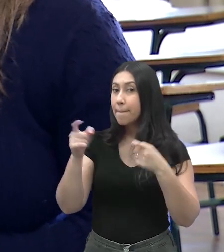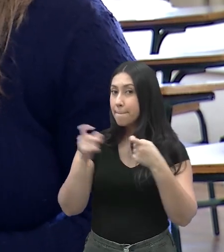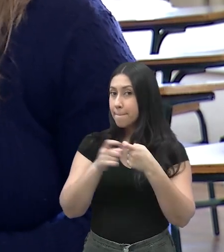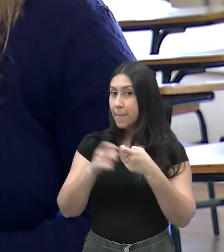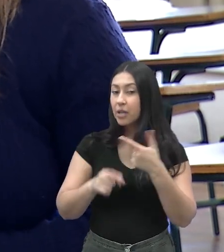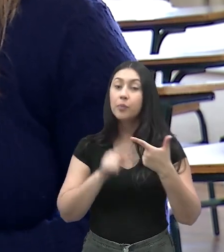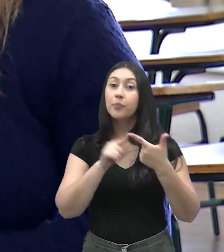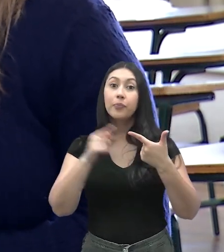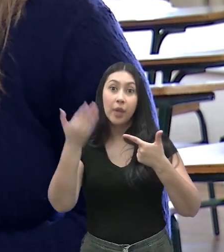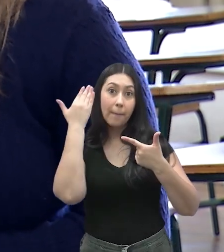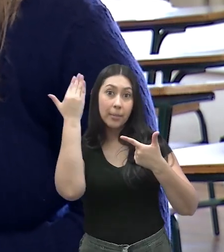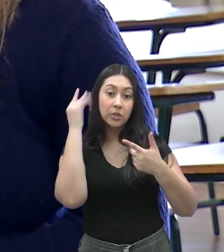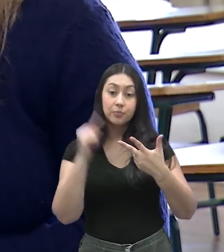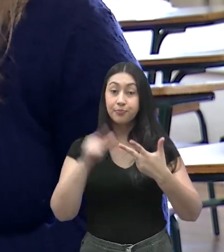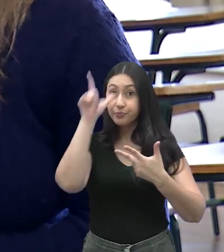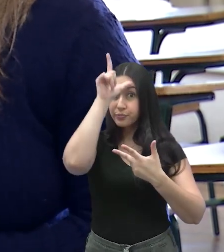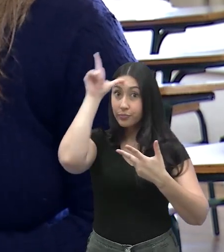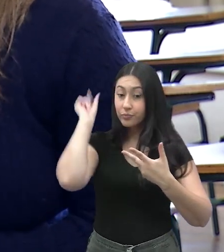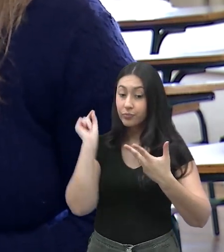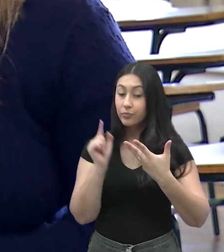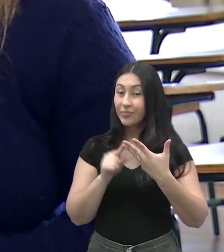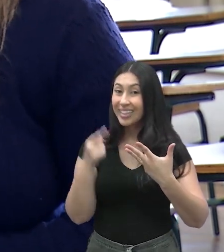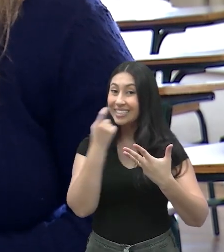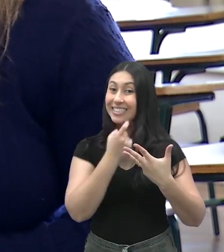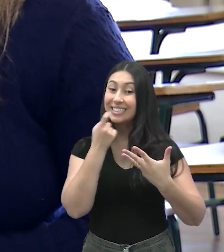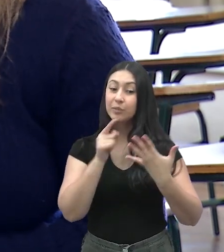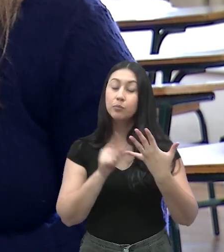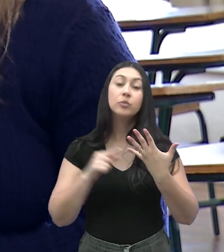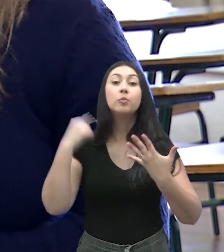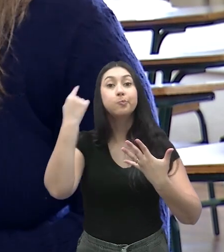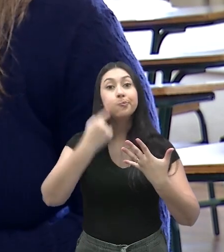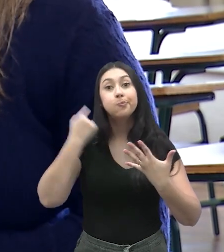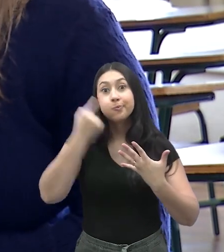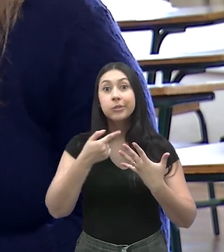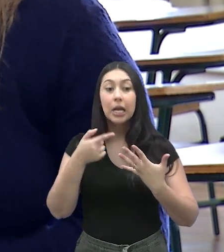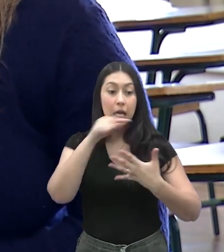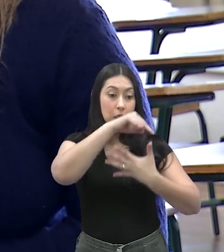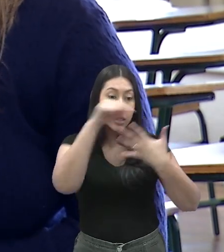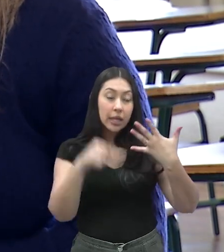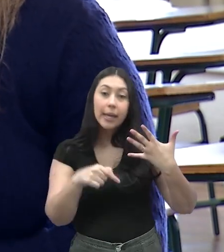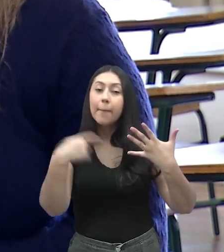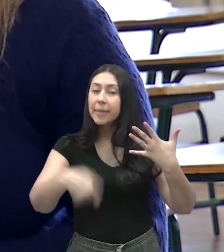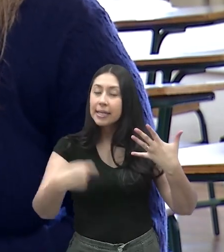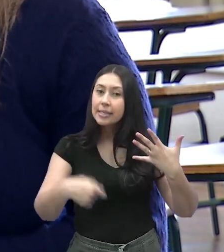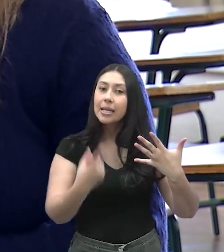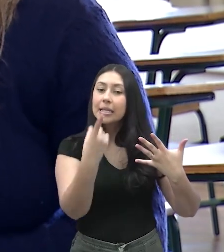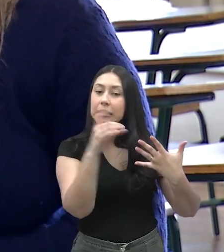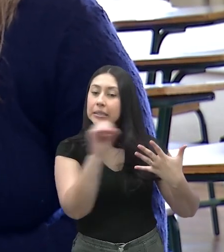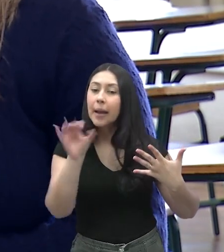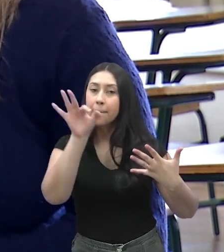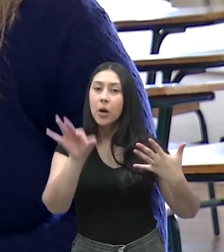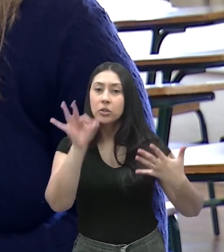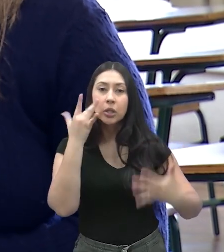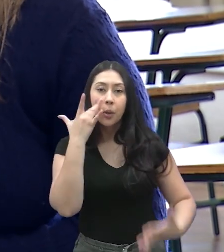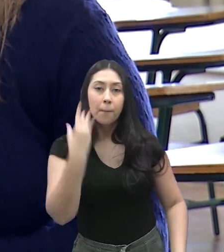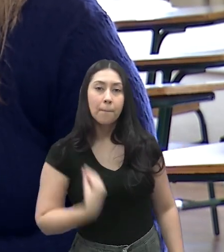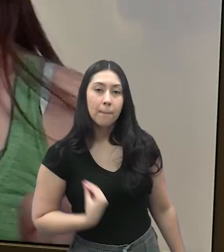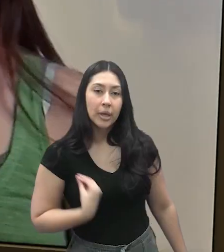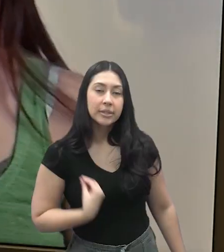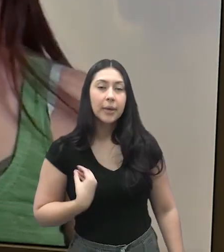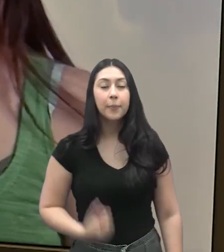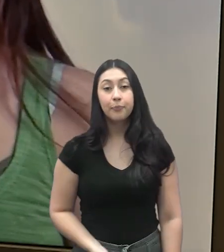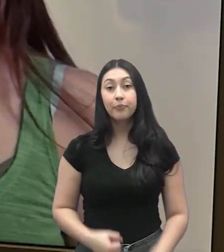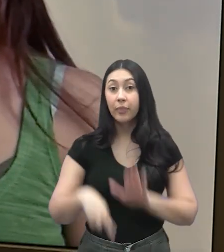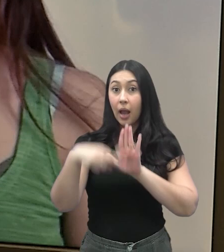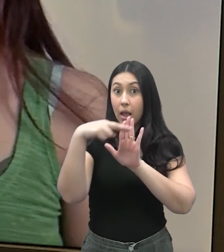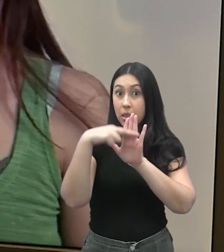de medicina, psicologia, enfermagem, odontologia e direito, que agora devem acontecer de forma 100% presencial.